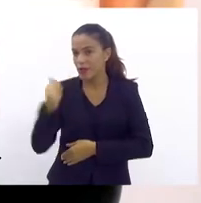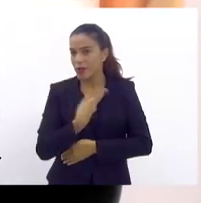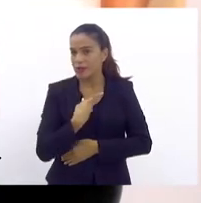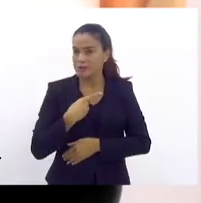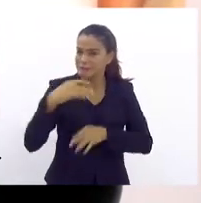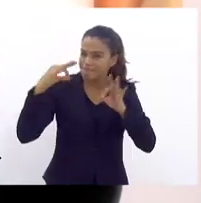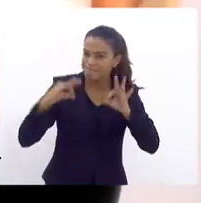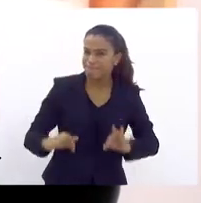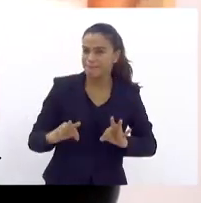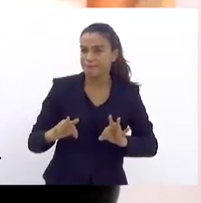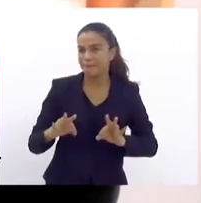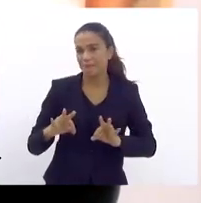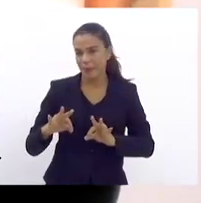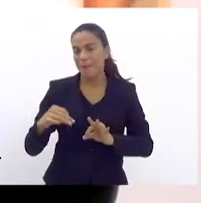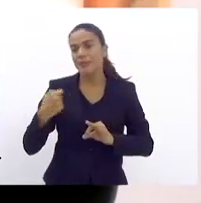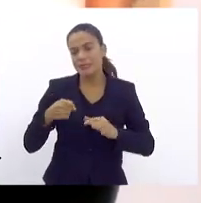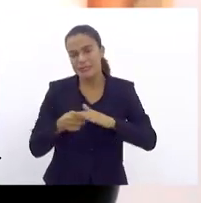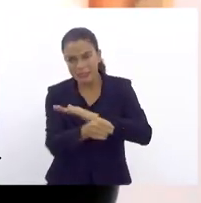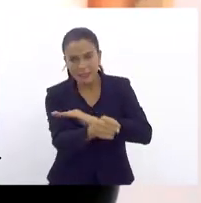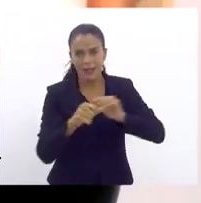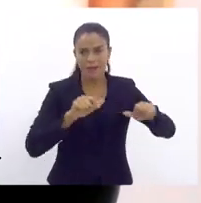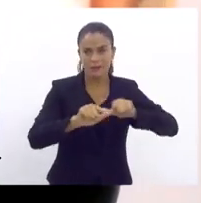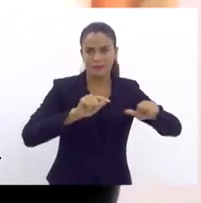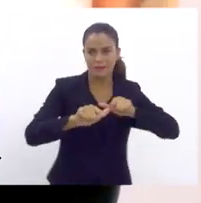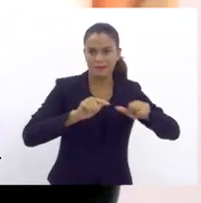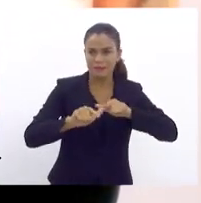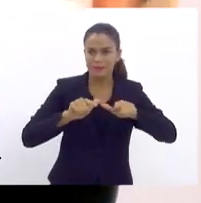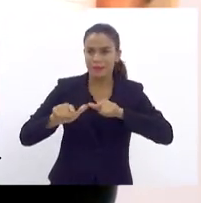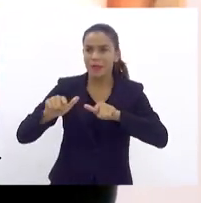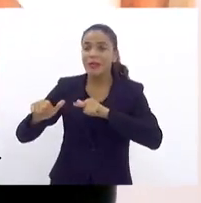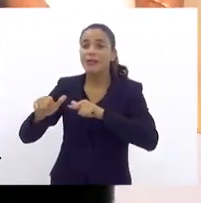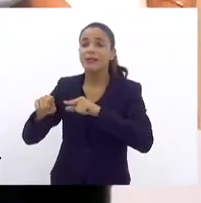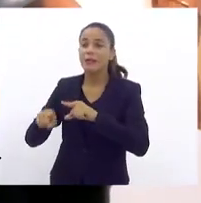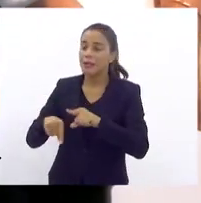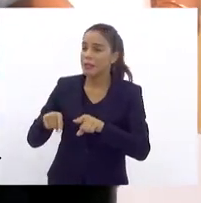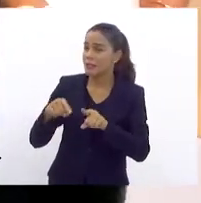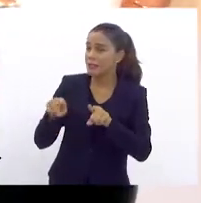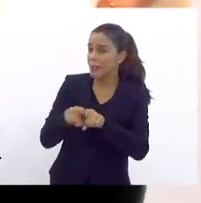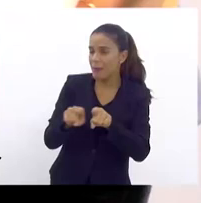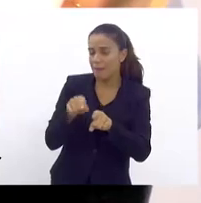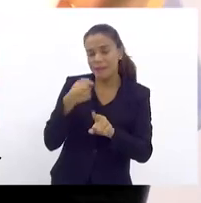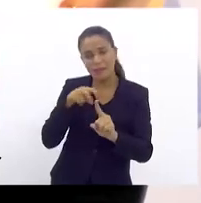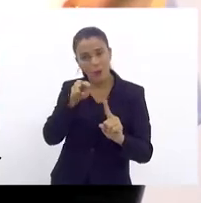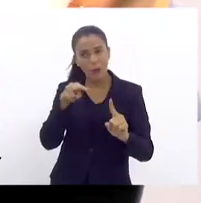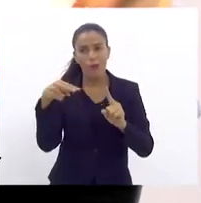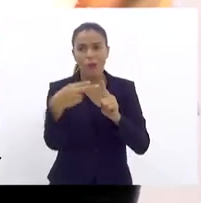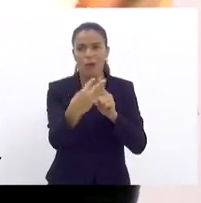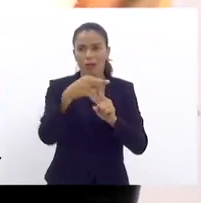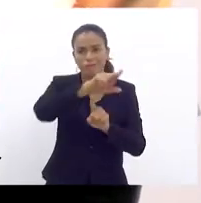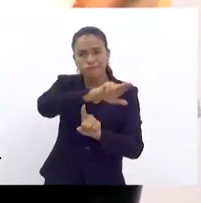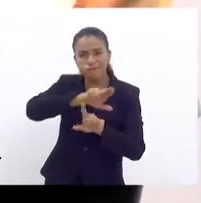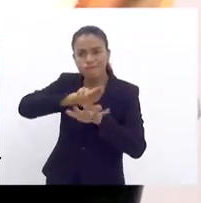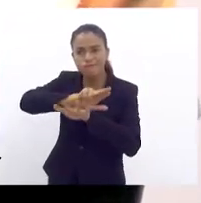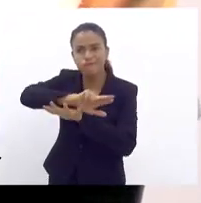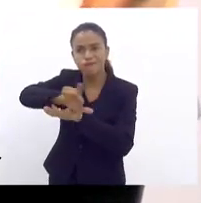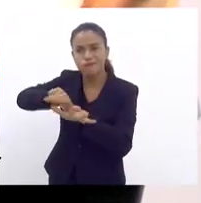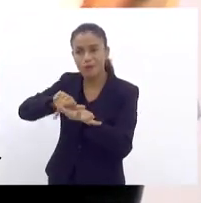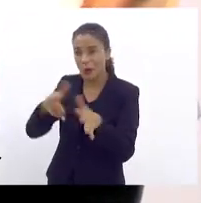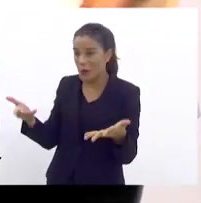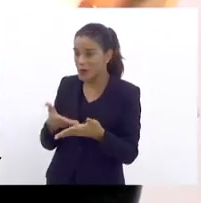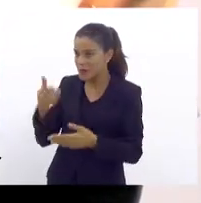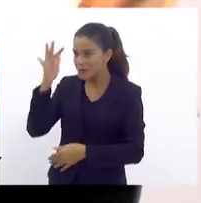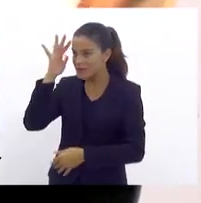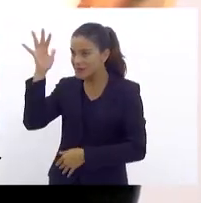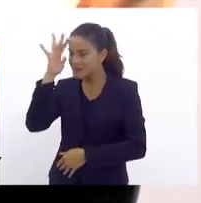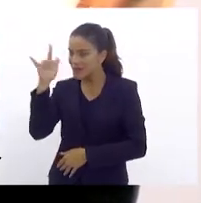as pessoas tem que estar no mercado de trabalho e a gente tem que ter todos esses olhares né assim Só de estar aqui hoje assim eu já tô pensando